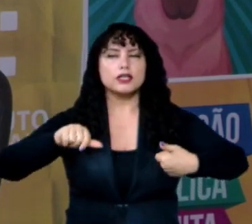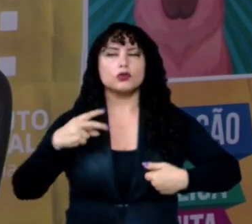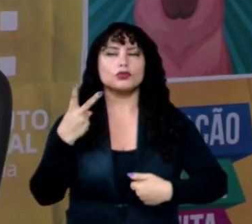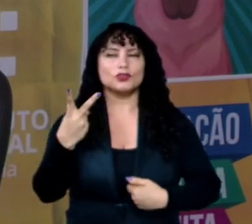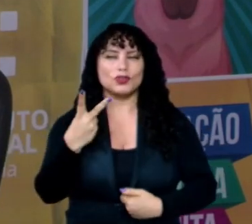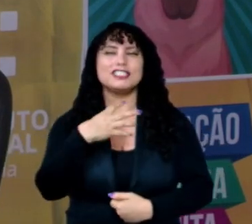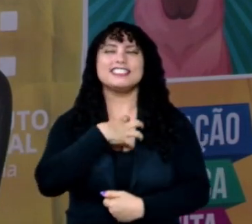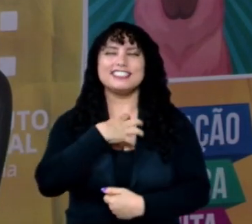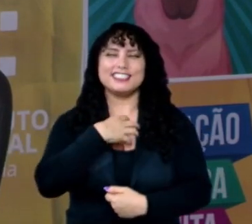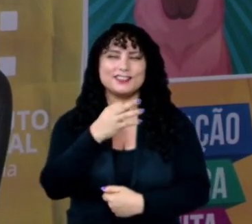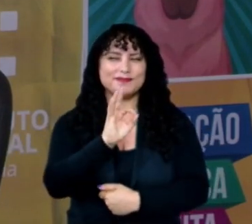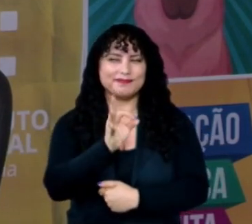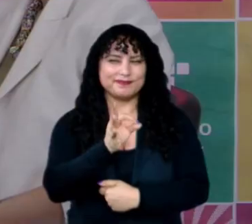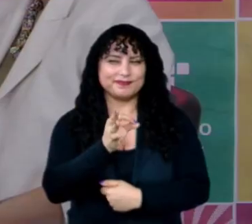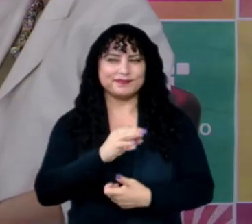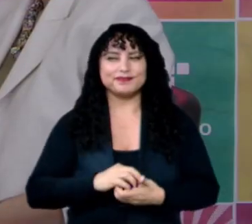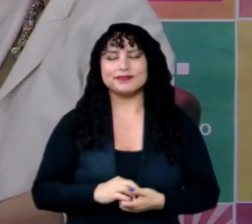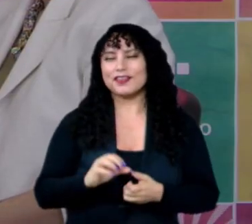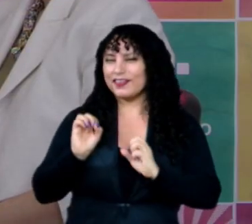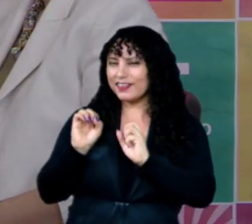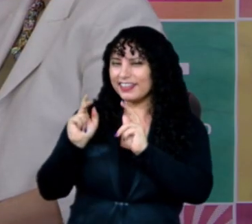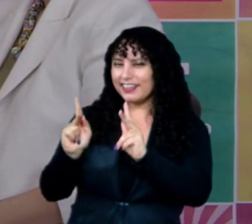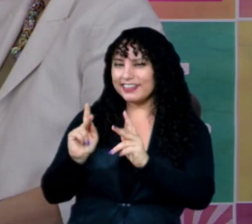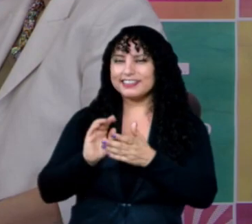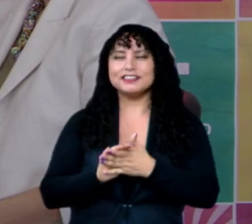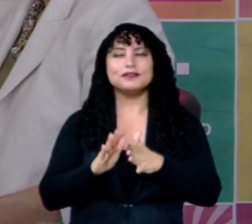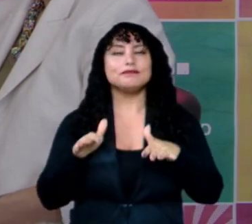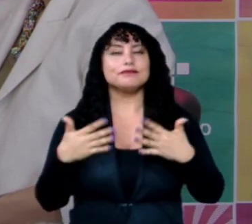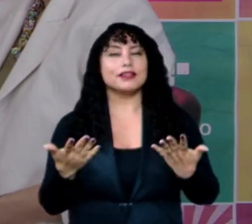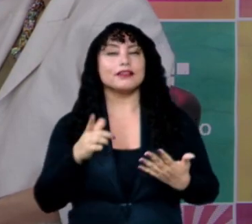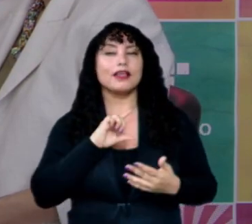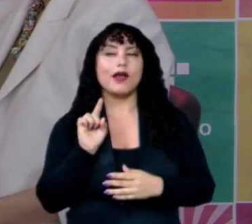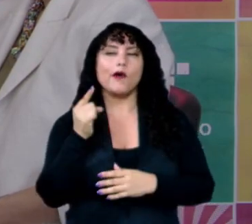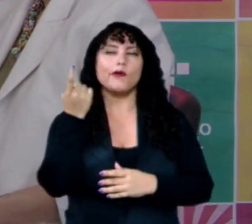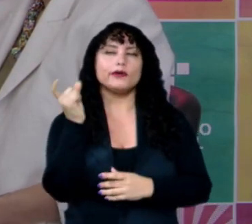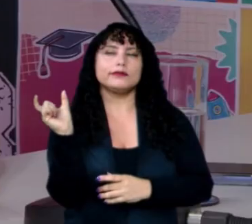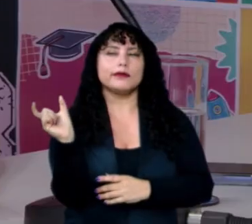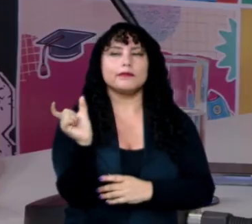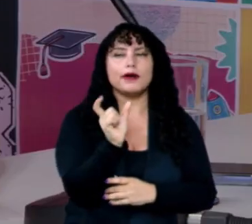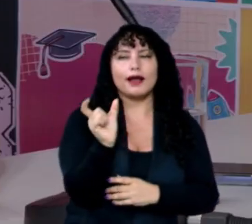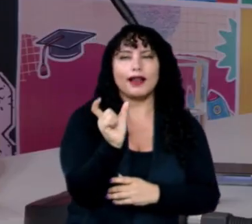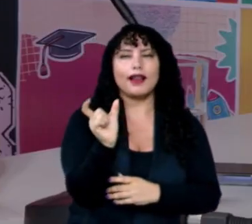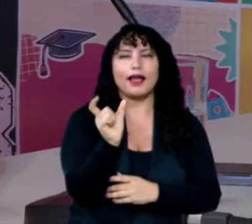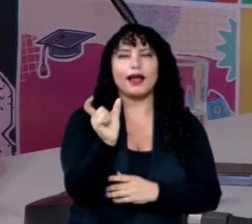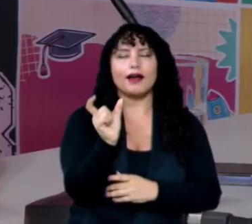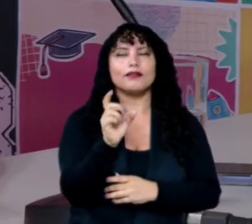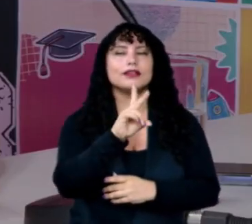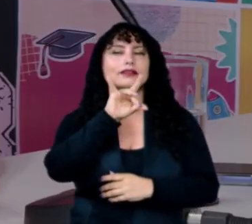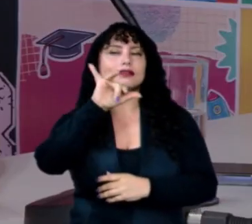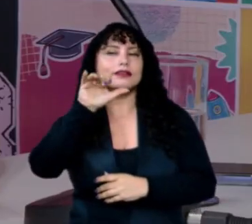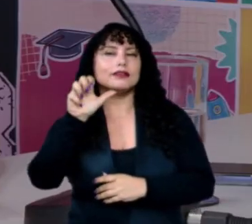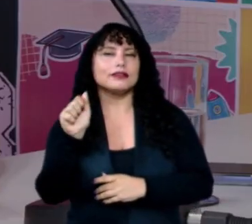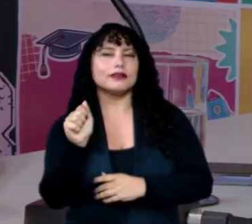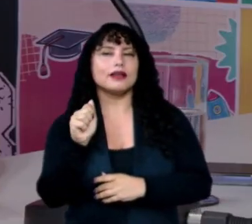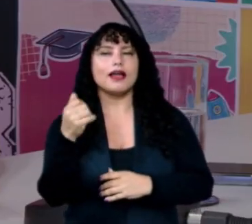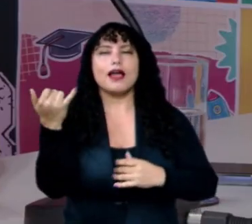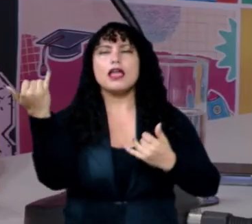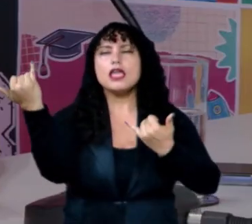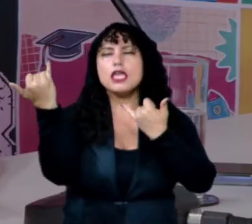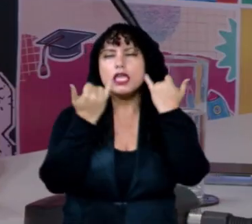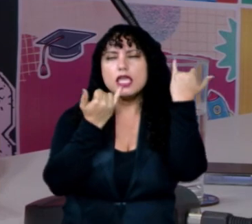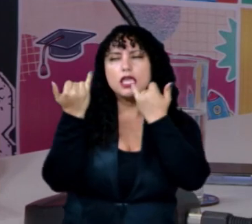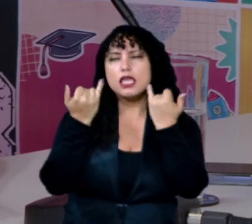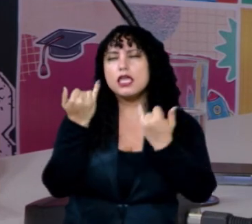mesmo. Ok. Bom, e aí nós temos a última palavra dessa data, que é a